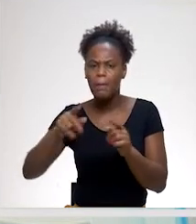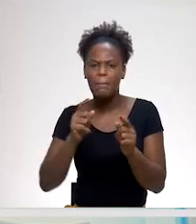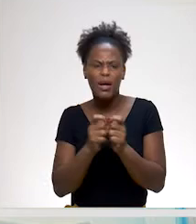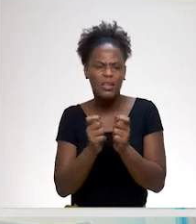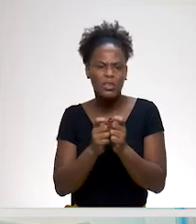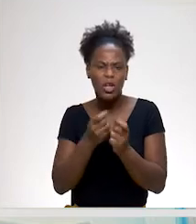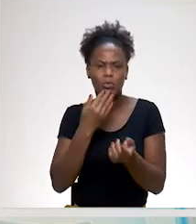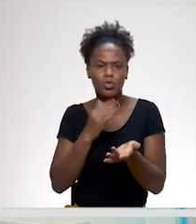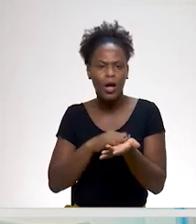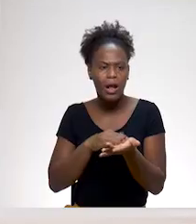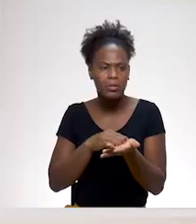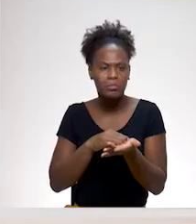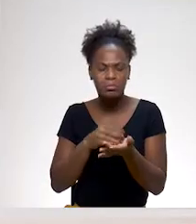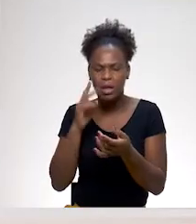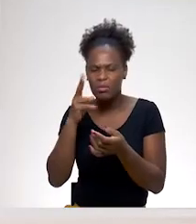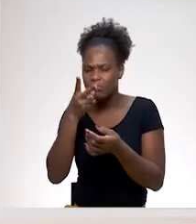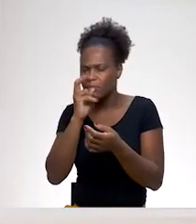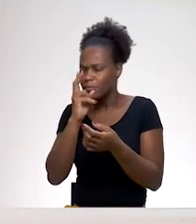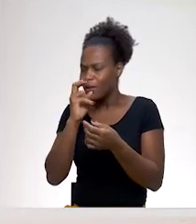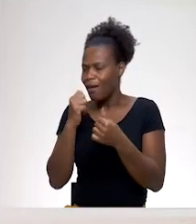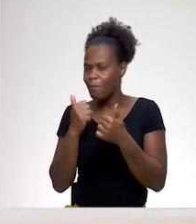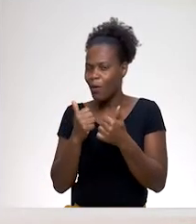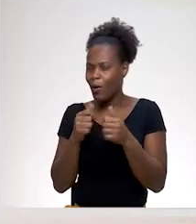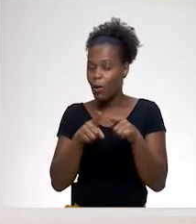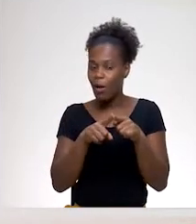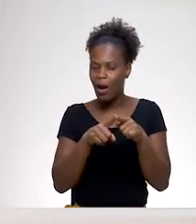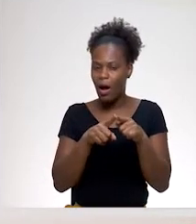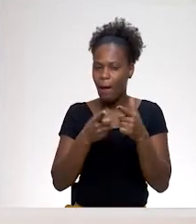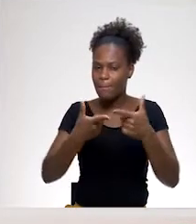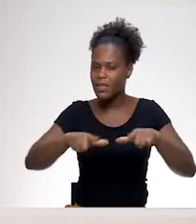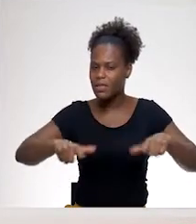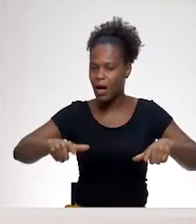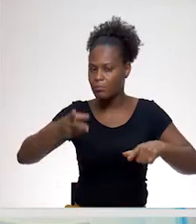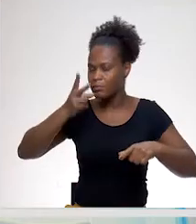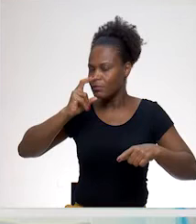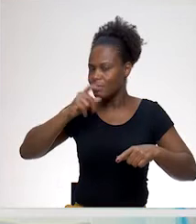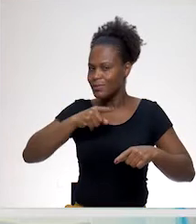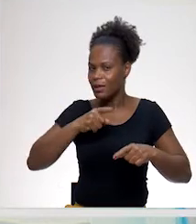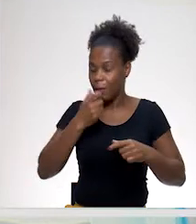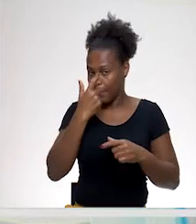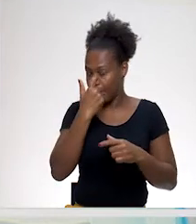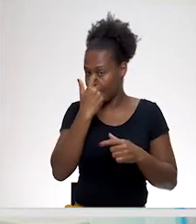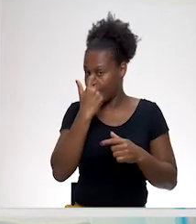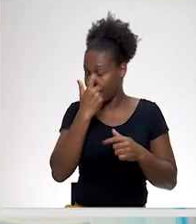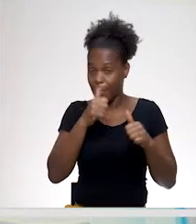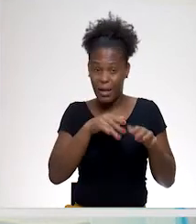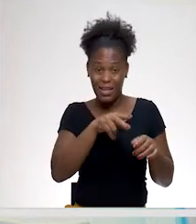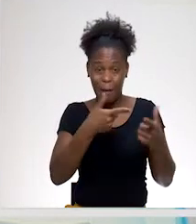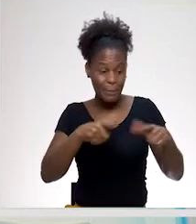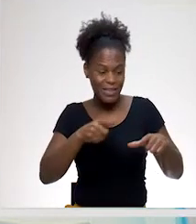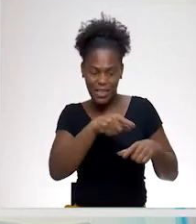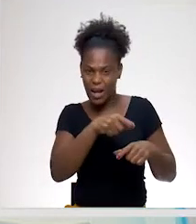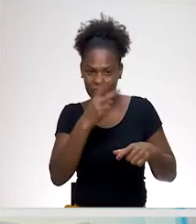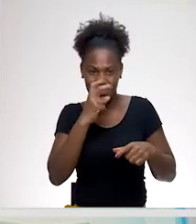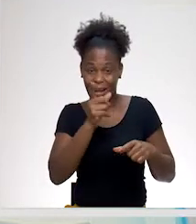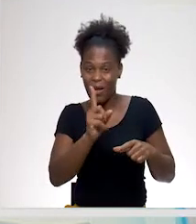perto de um restaurante e sentir um cheiro bom. Cheira a minha pizza. Mas, na verdade, não era